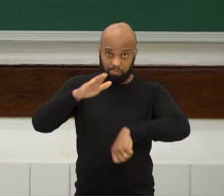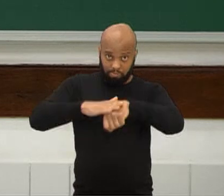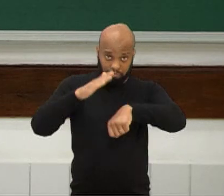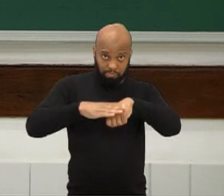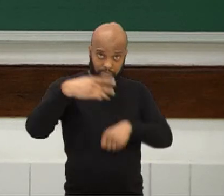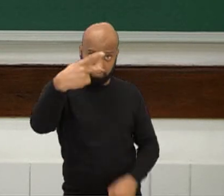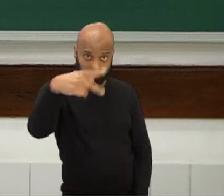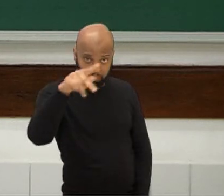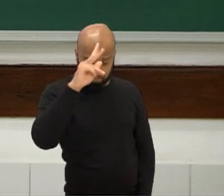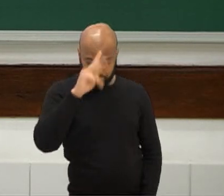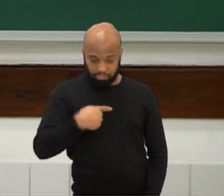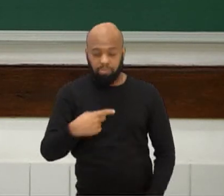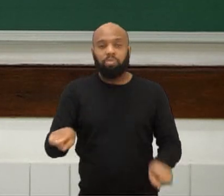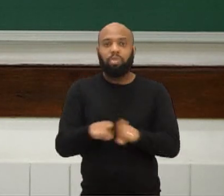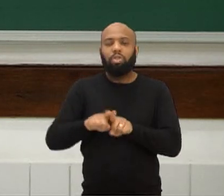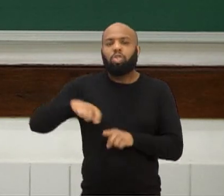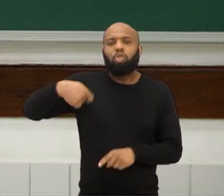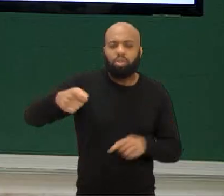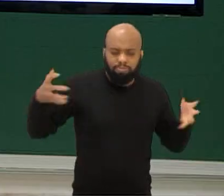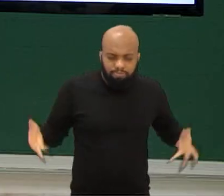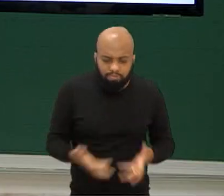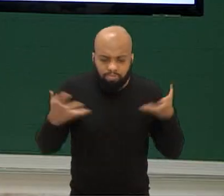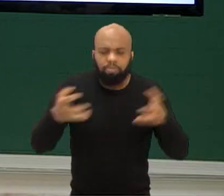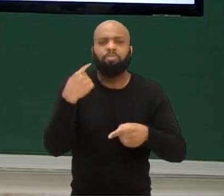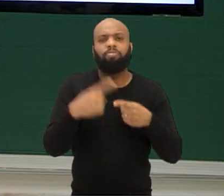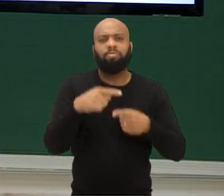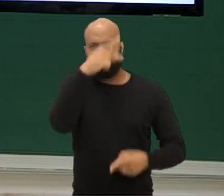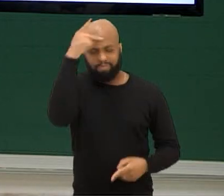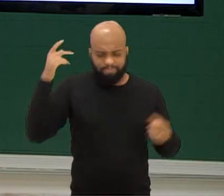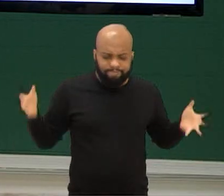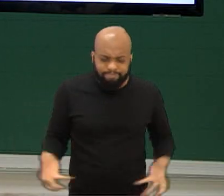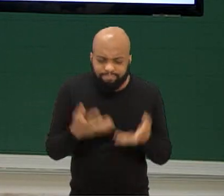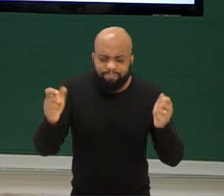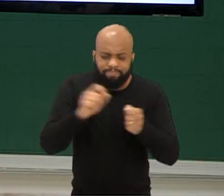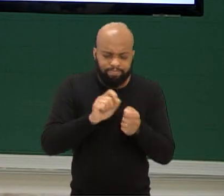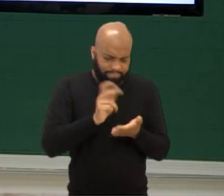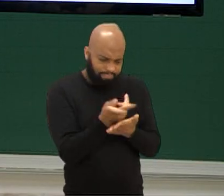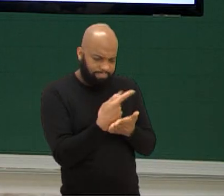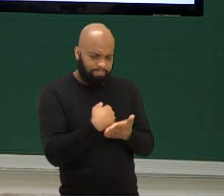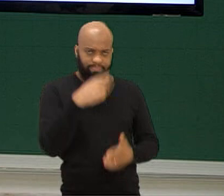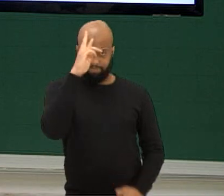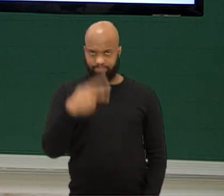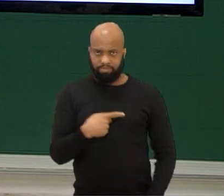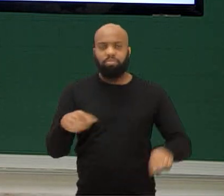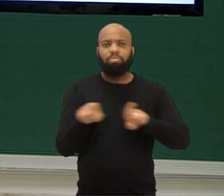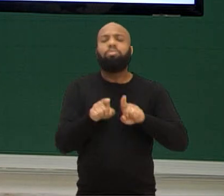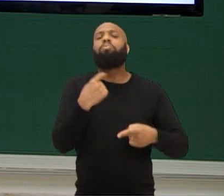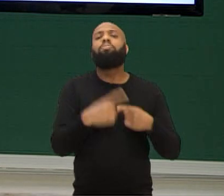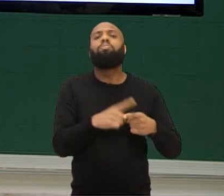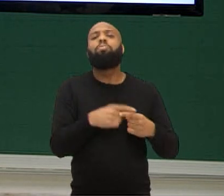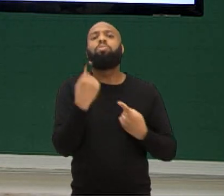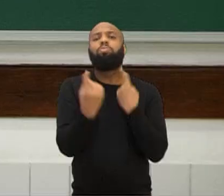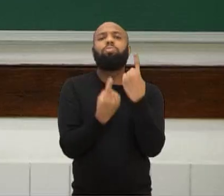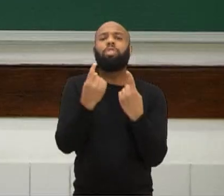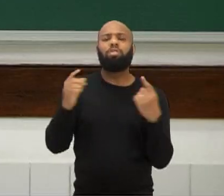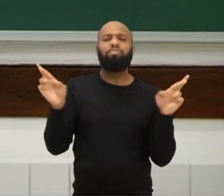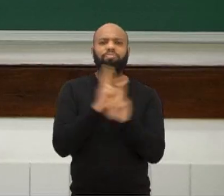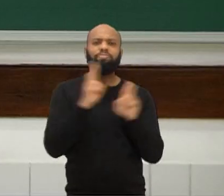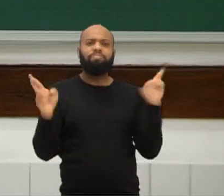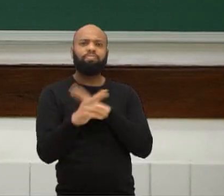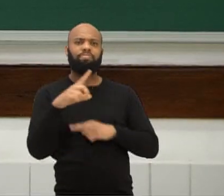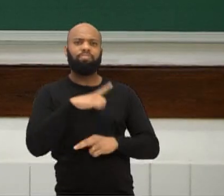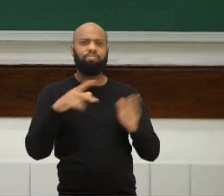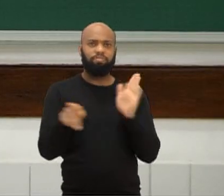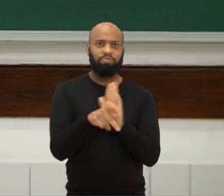vocês, né? E sobre essa motivação. Por que uma pessoa faz um autorretrato e qual é a relação